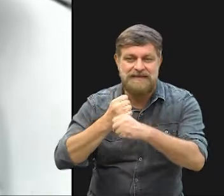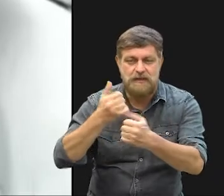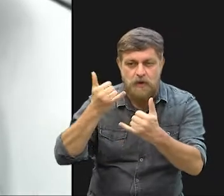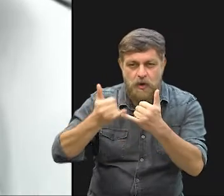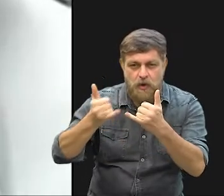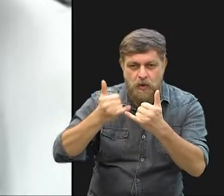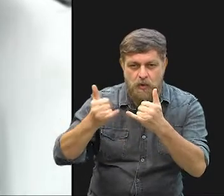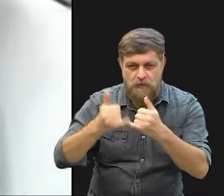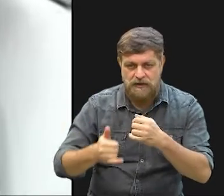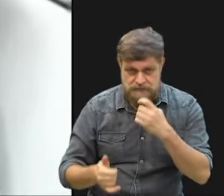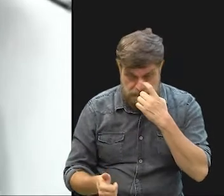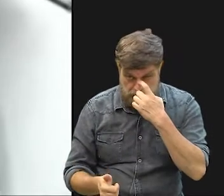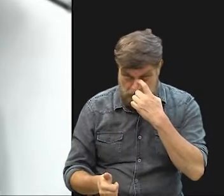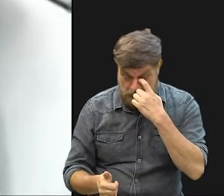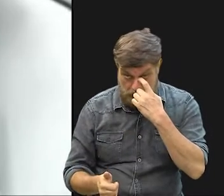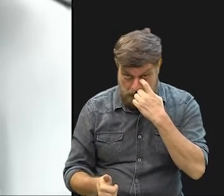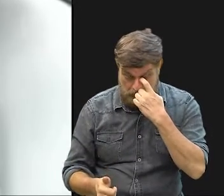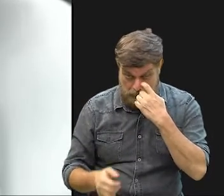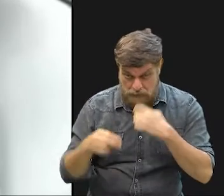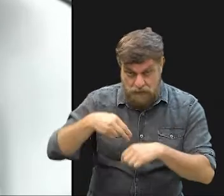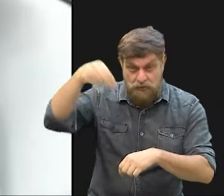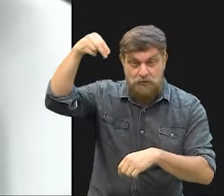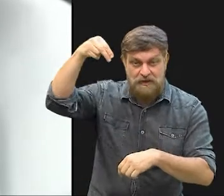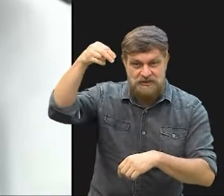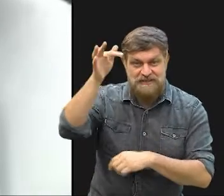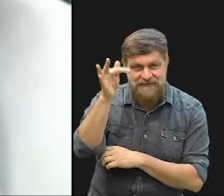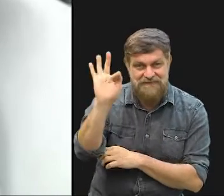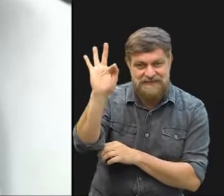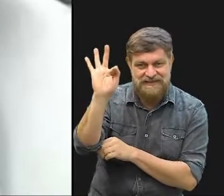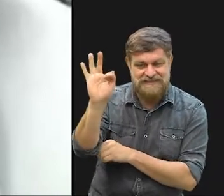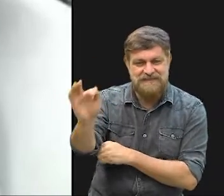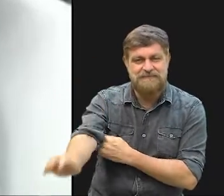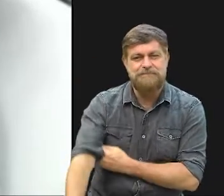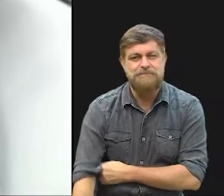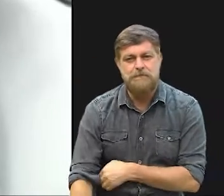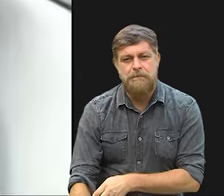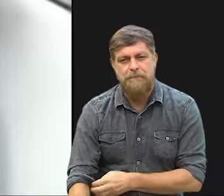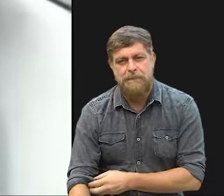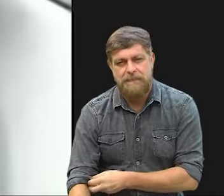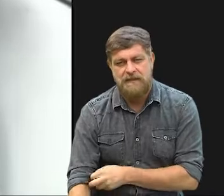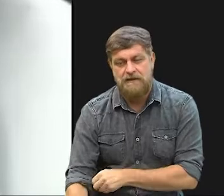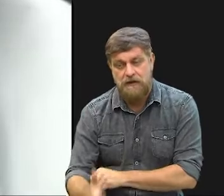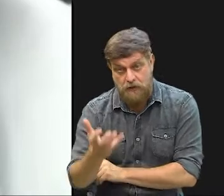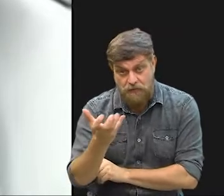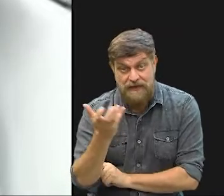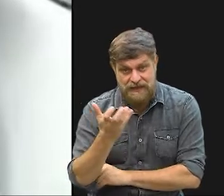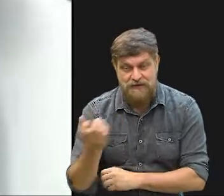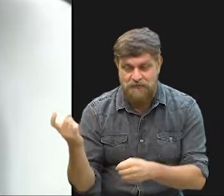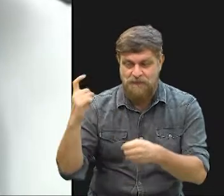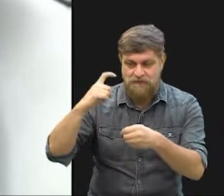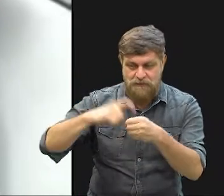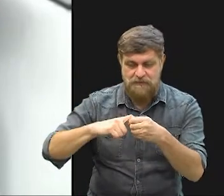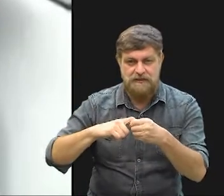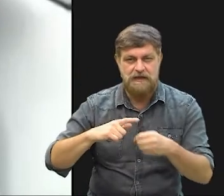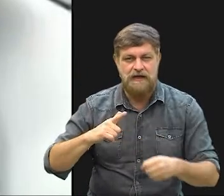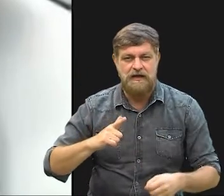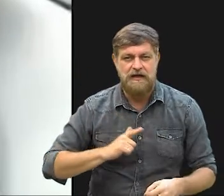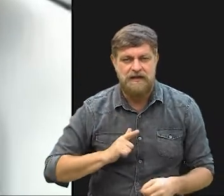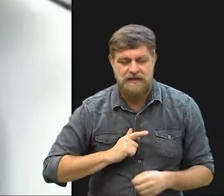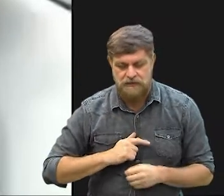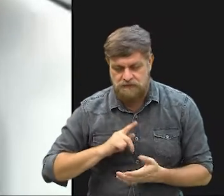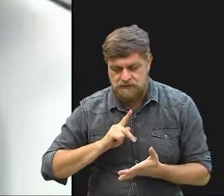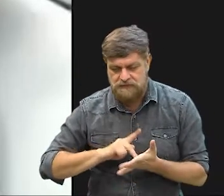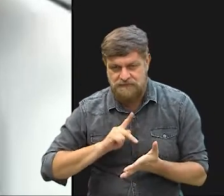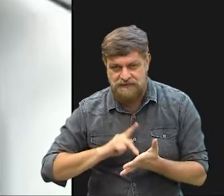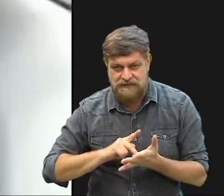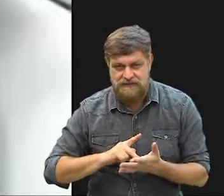de Terville, no norte da França, e não só era, como um dia quero voltar. Eu peguei da 8ª, na verdade eu